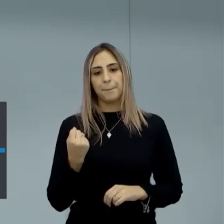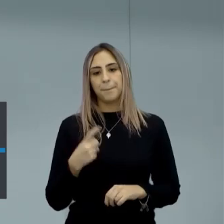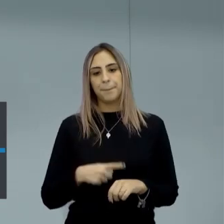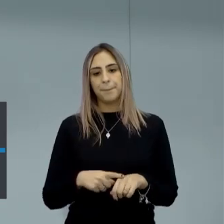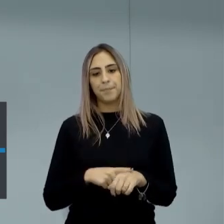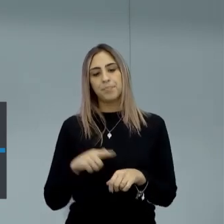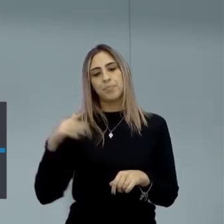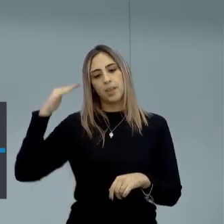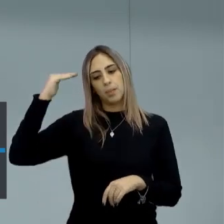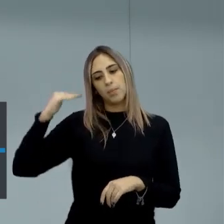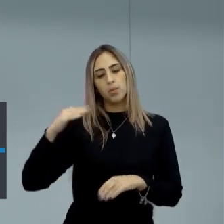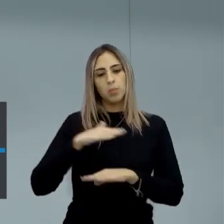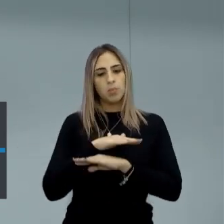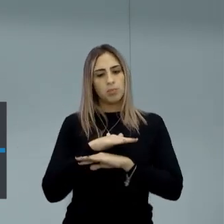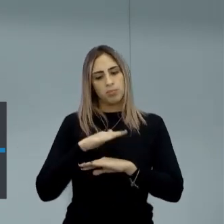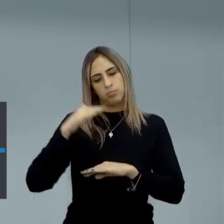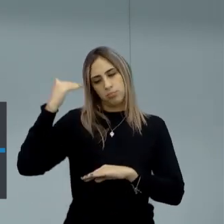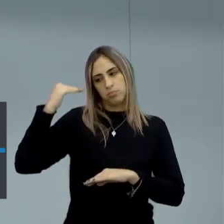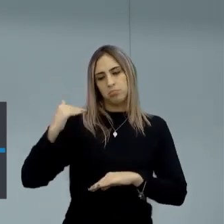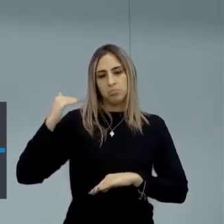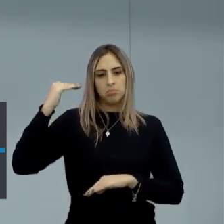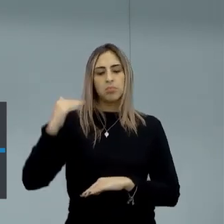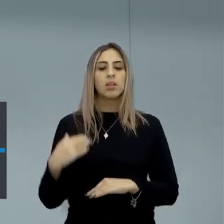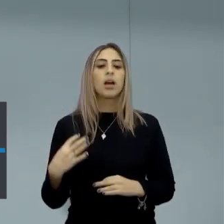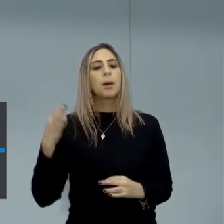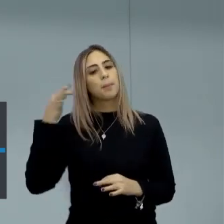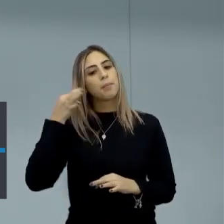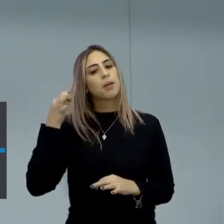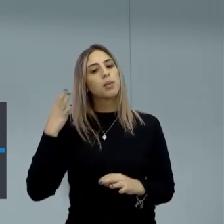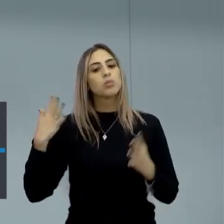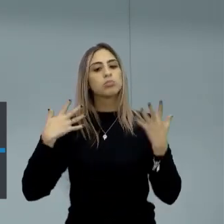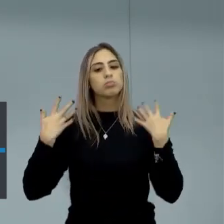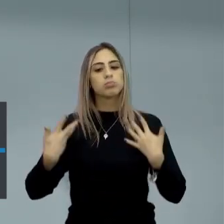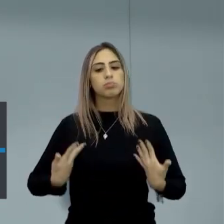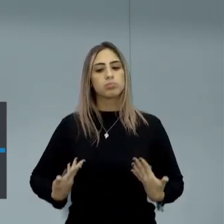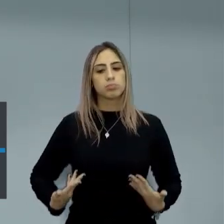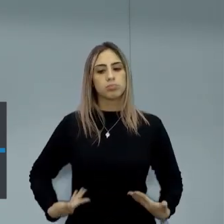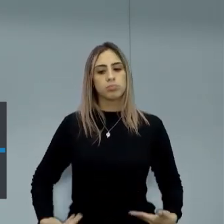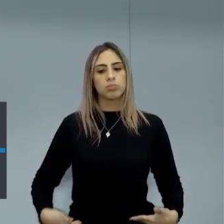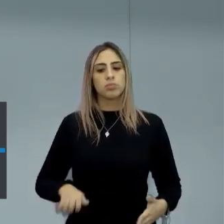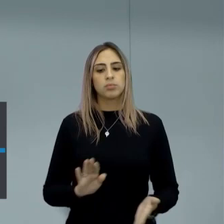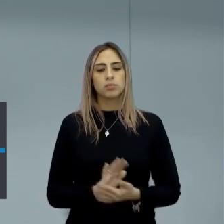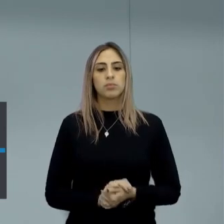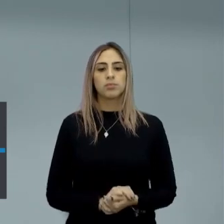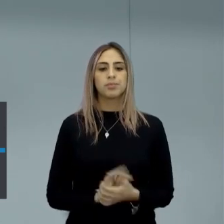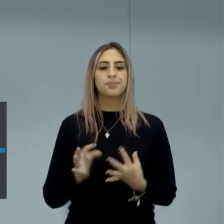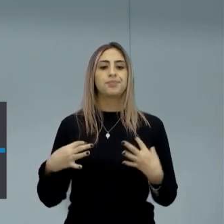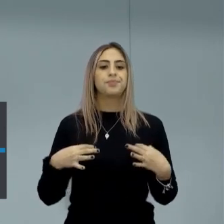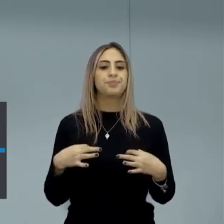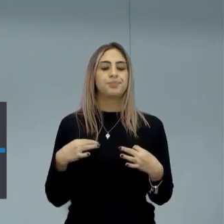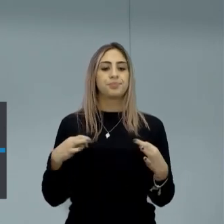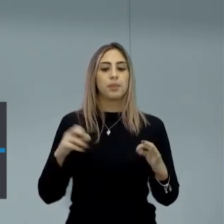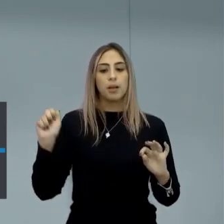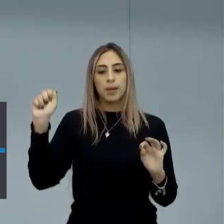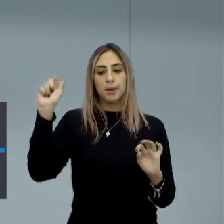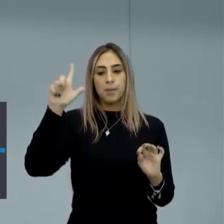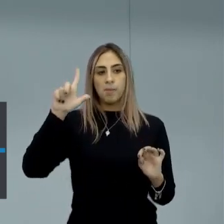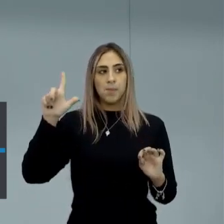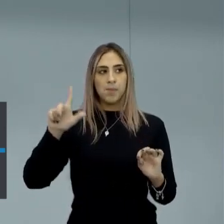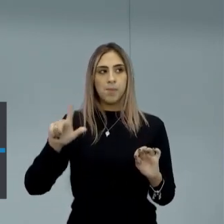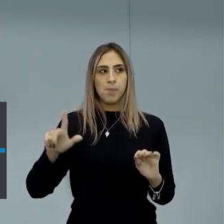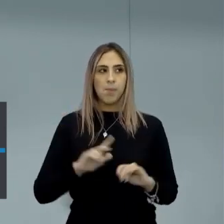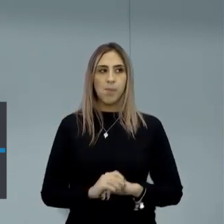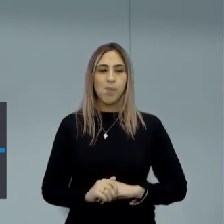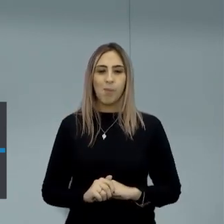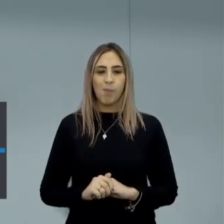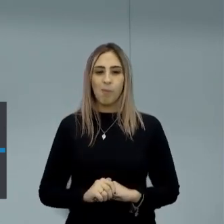estatura mediana, hoje estou com os cabelos soltos, são compridos, estou com uma blusinha azul também, a